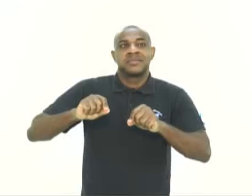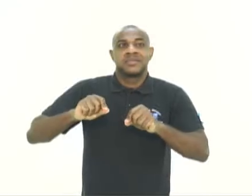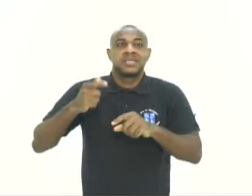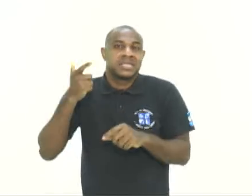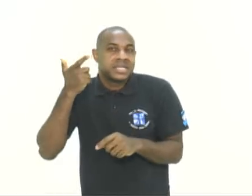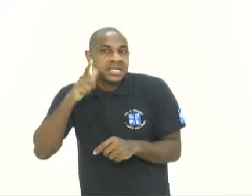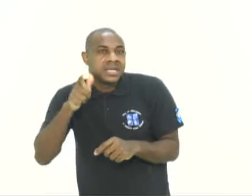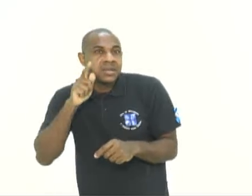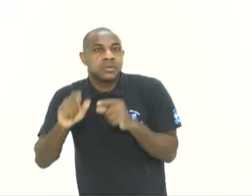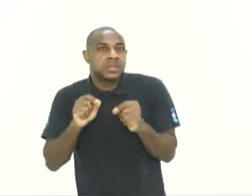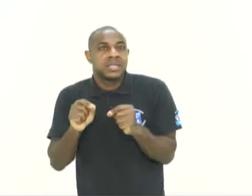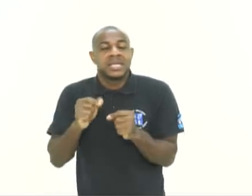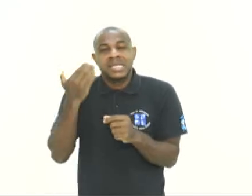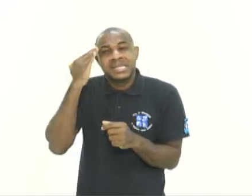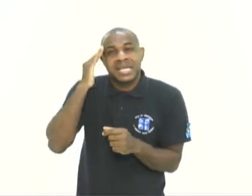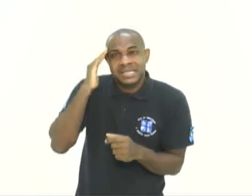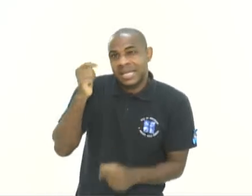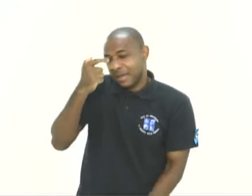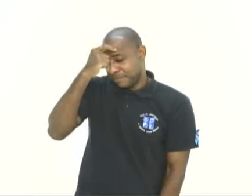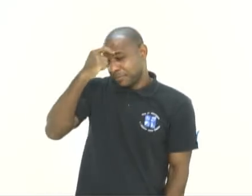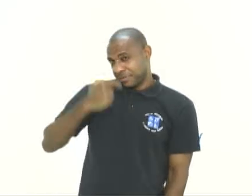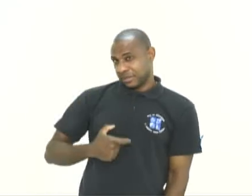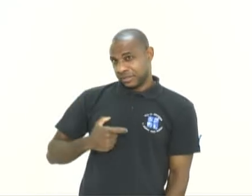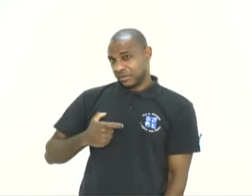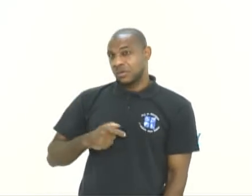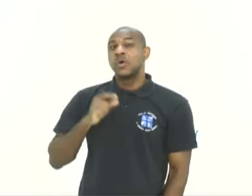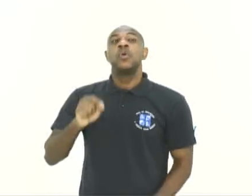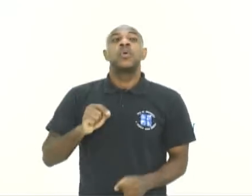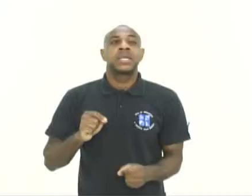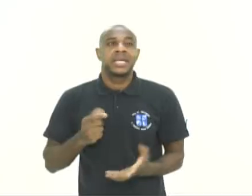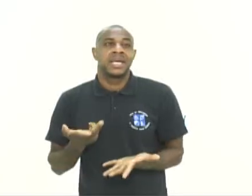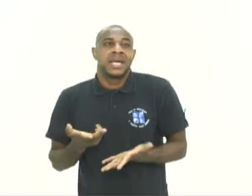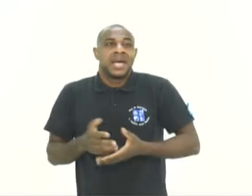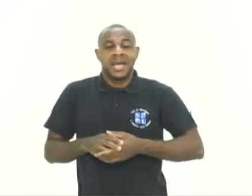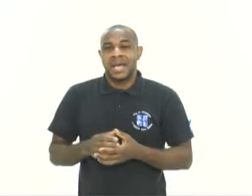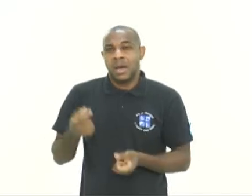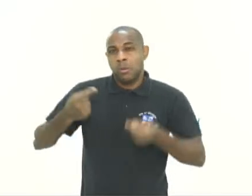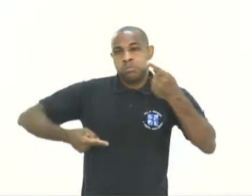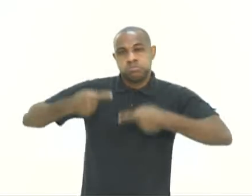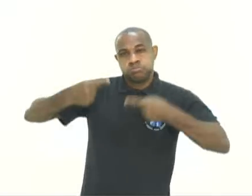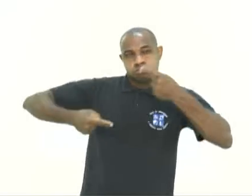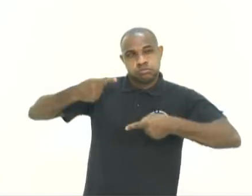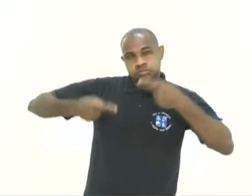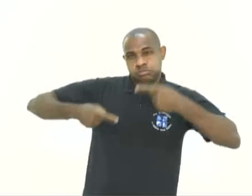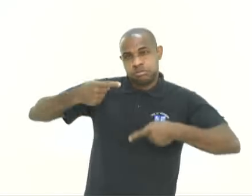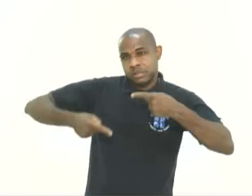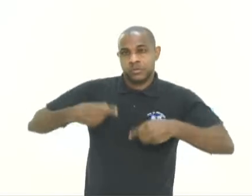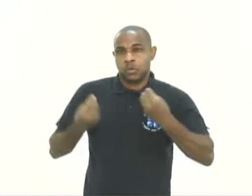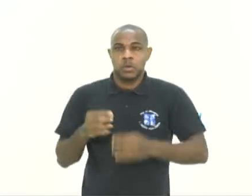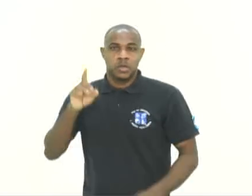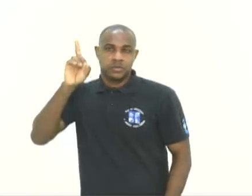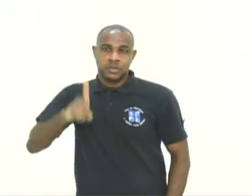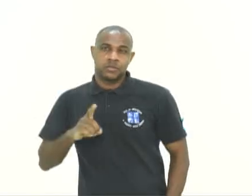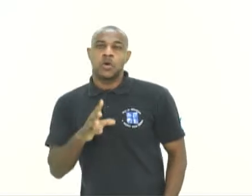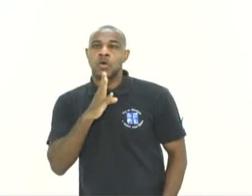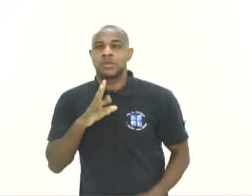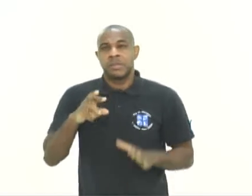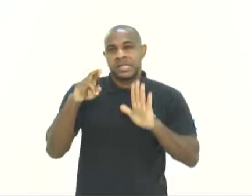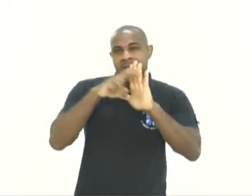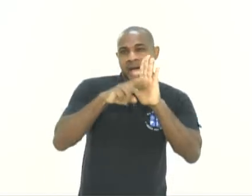a entender a burocracia governamental e o funcionamento do sistema político, conhecimento das regras